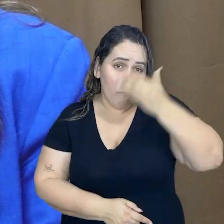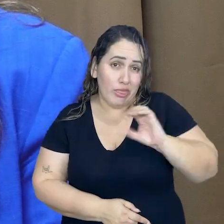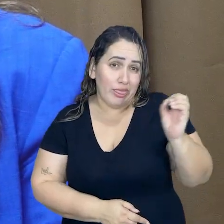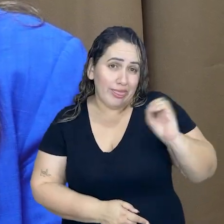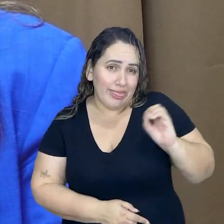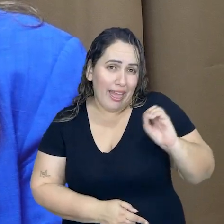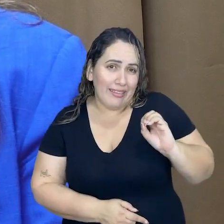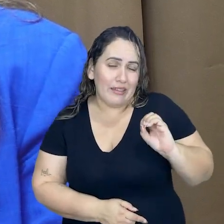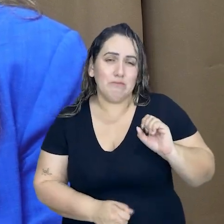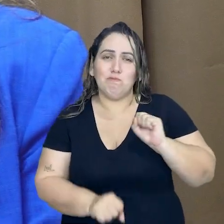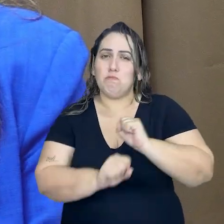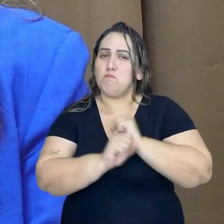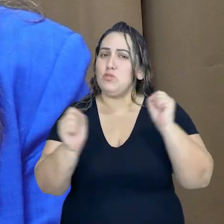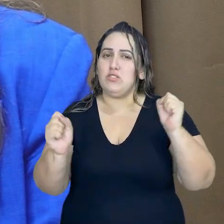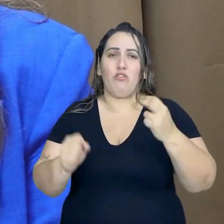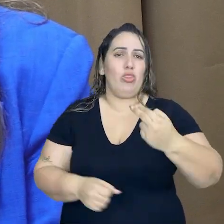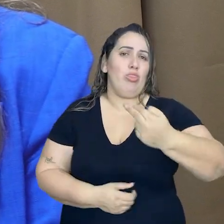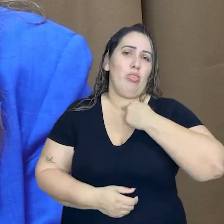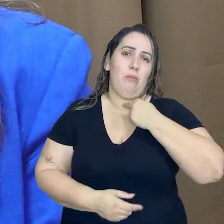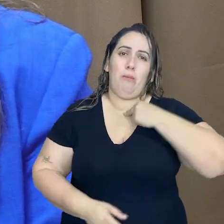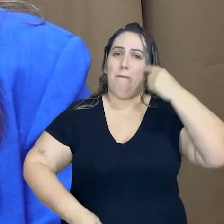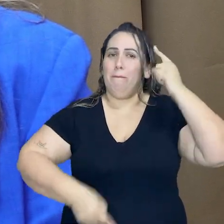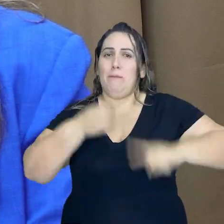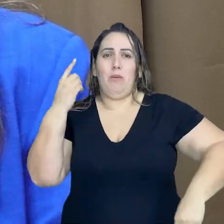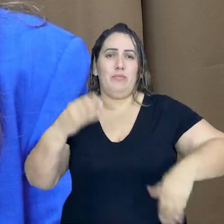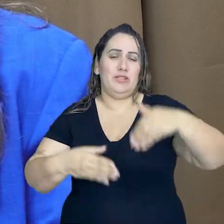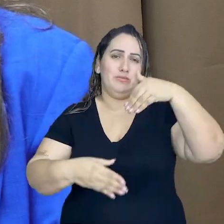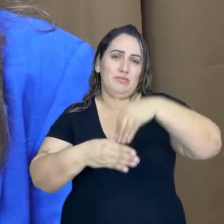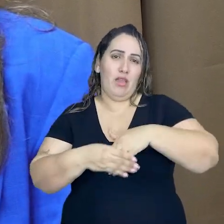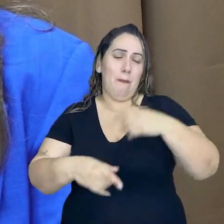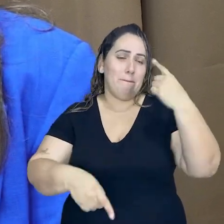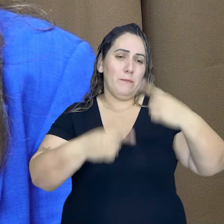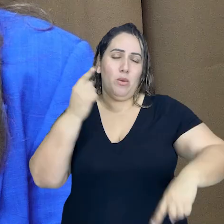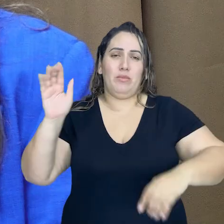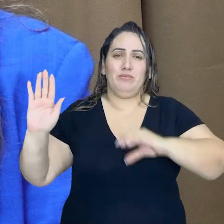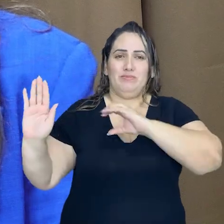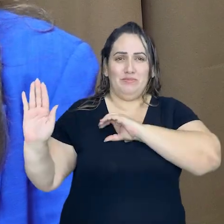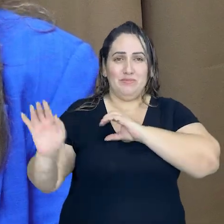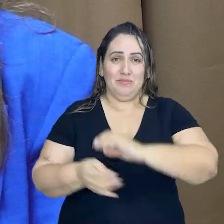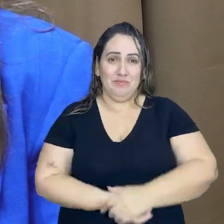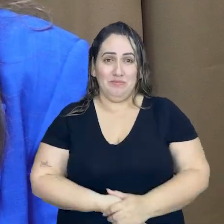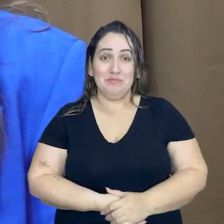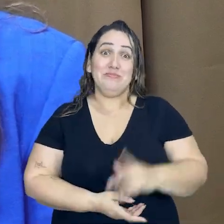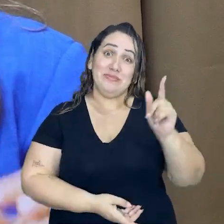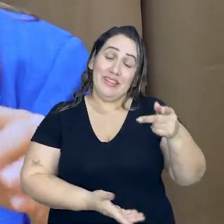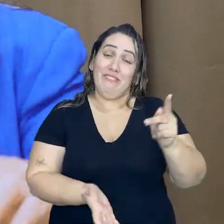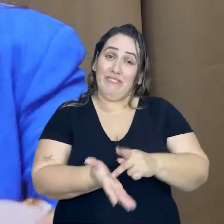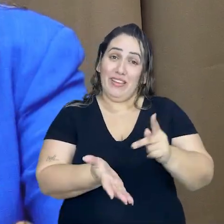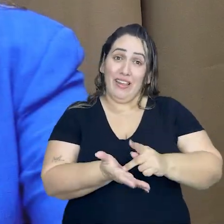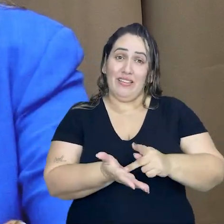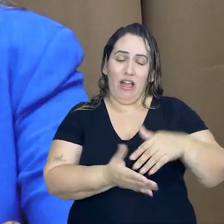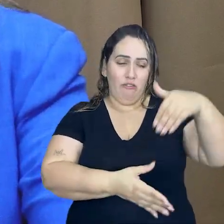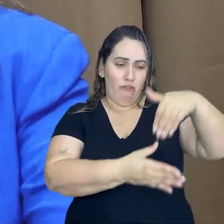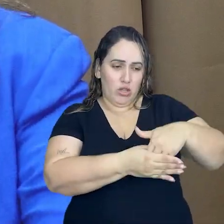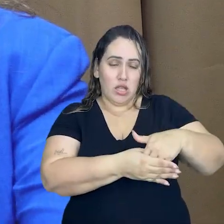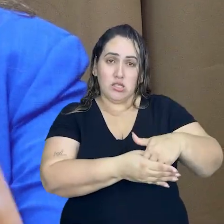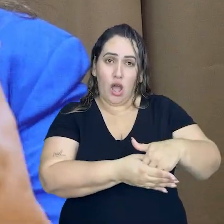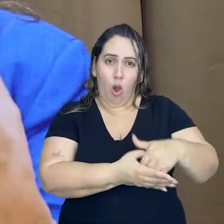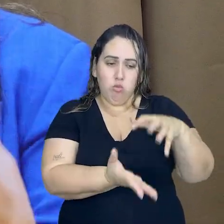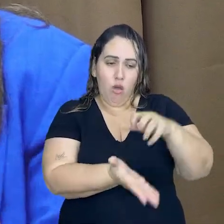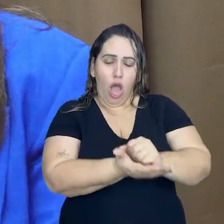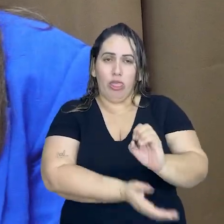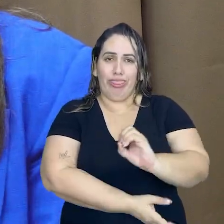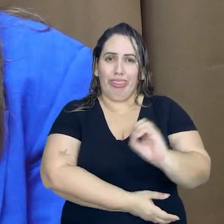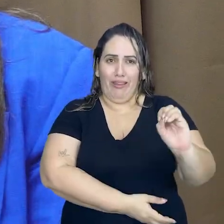lançadas pelo partido, né? A votação ela é zerada para aquele partido, né? Então aquele